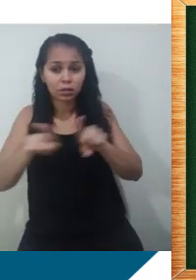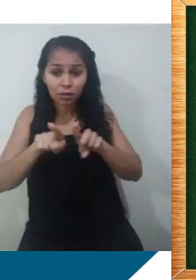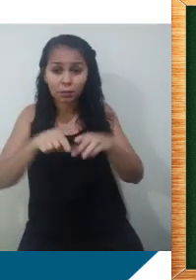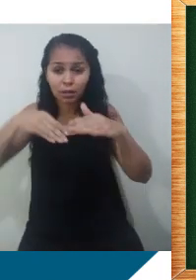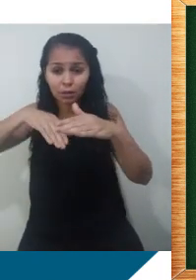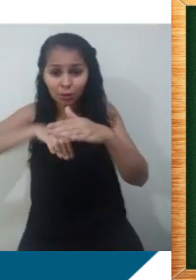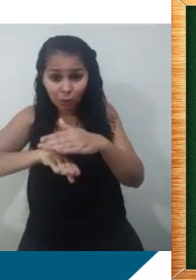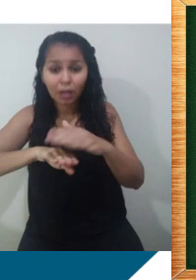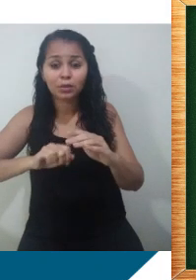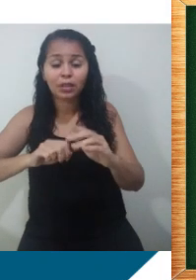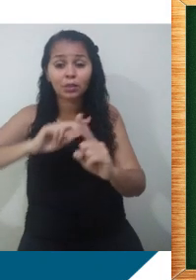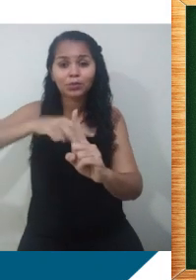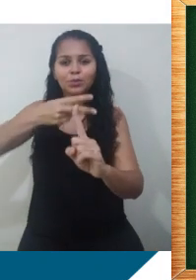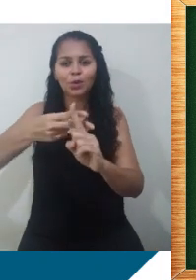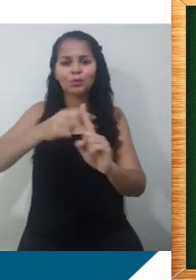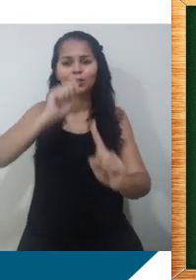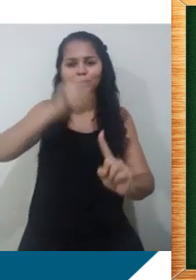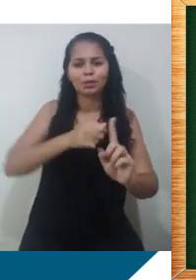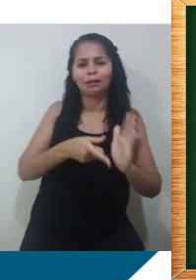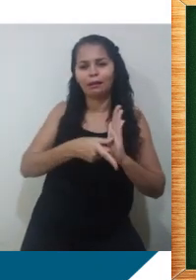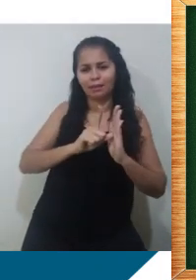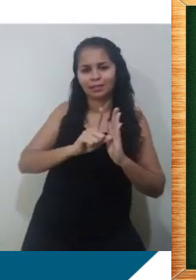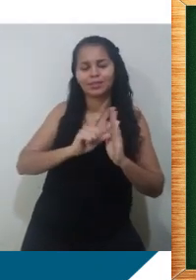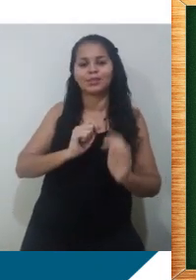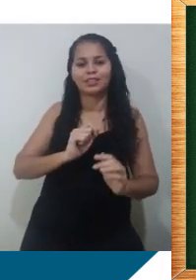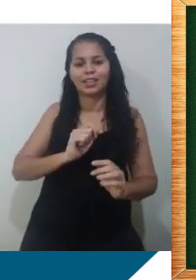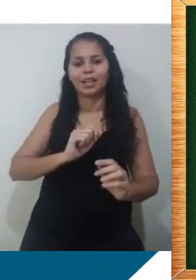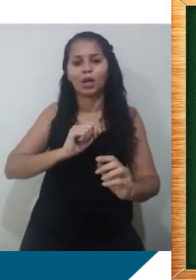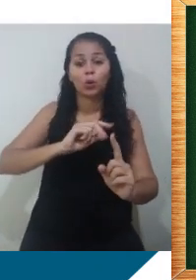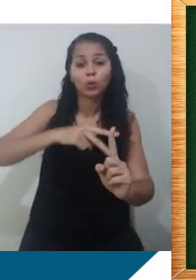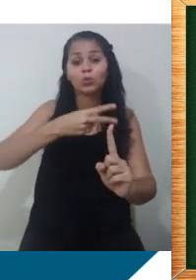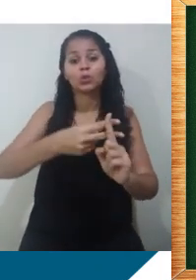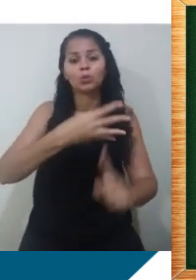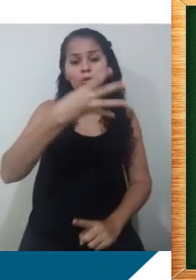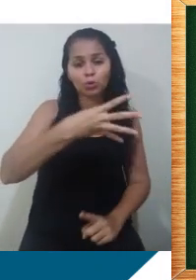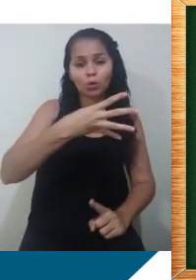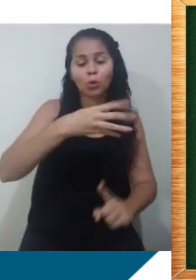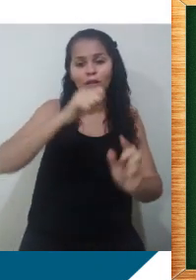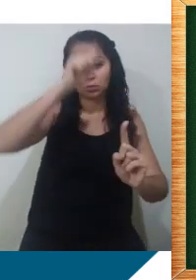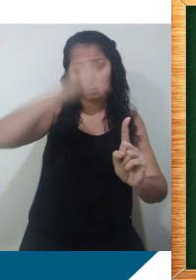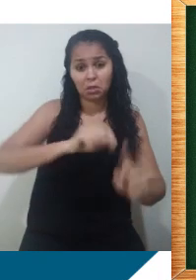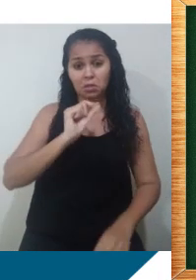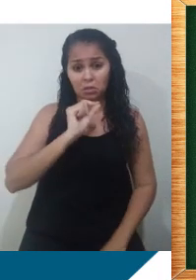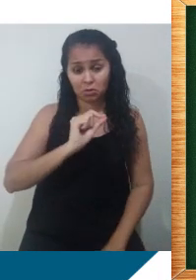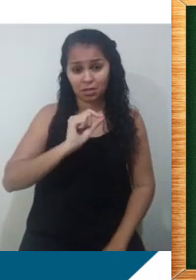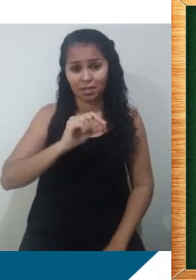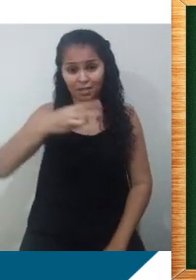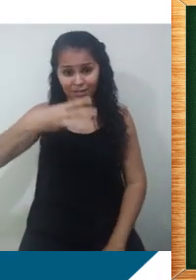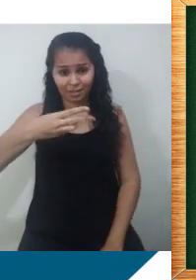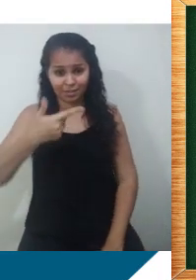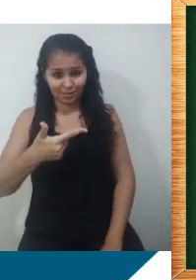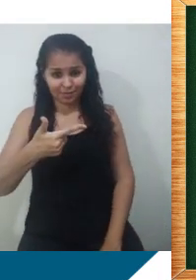também guarda o dobro do mês anterior. Ou seja, o dobro do quarto mês. O dobro do quarto mês